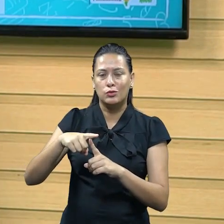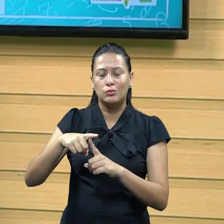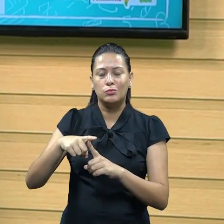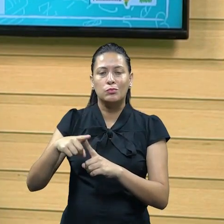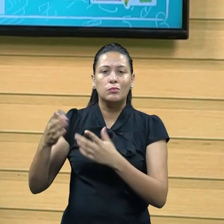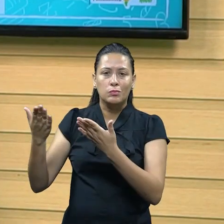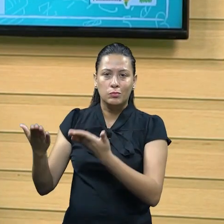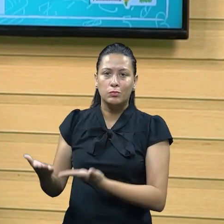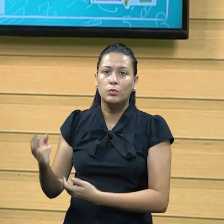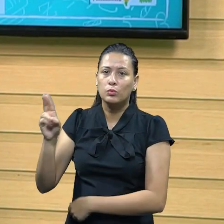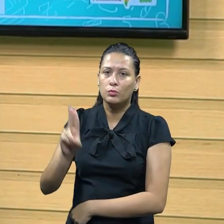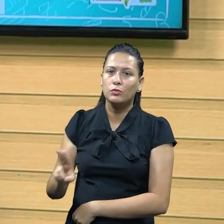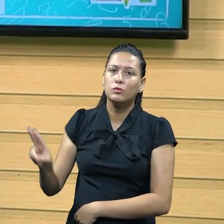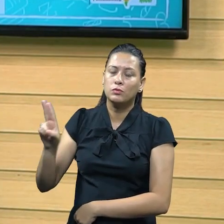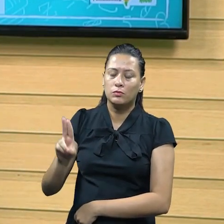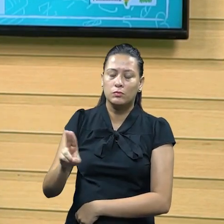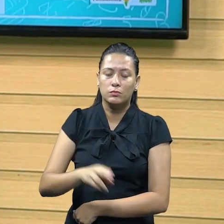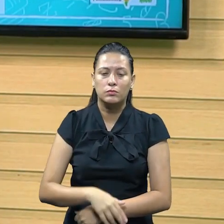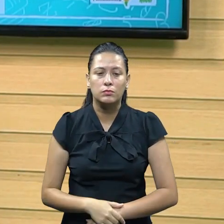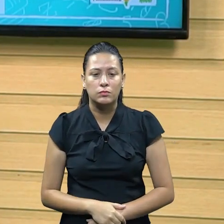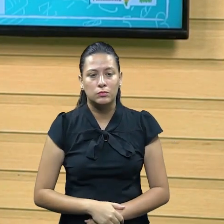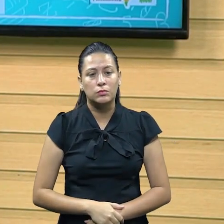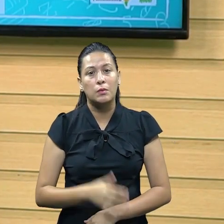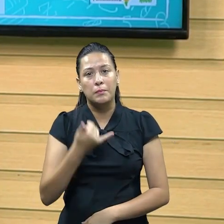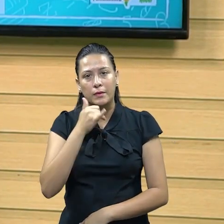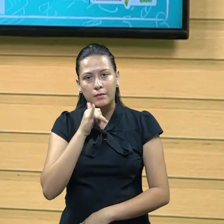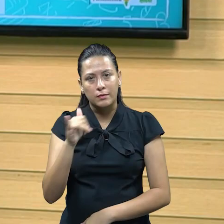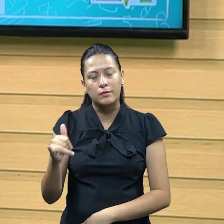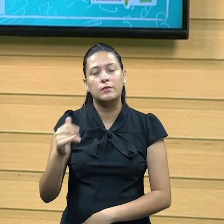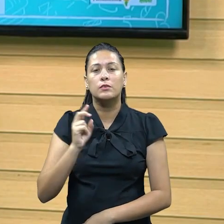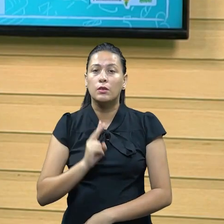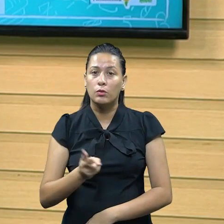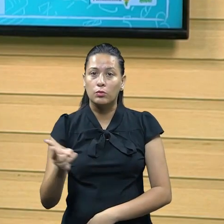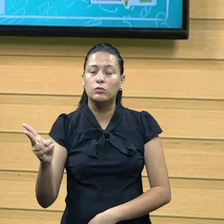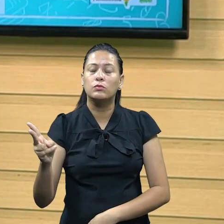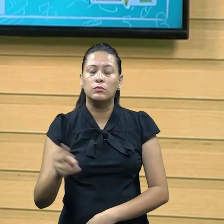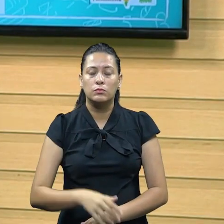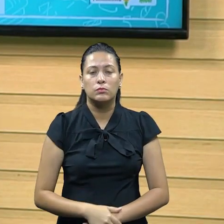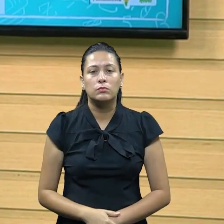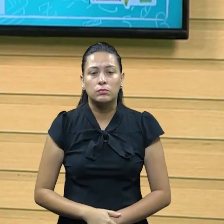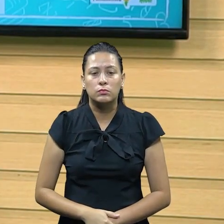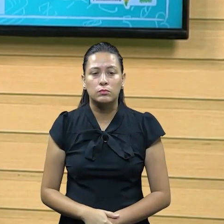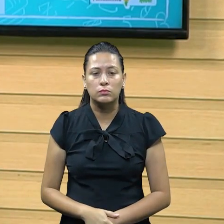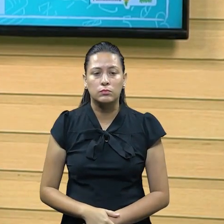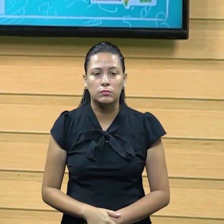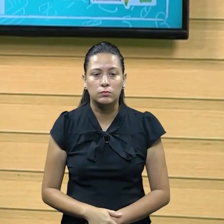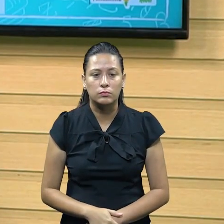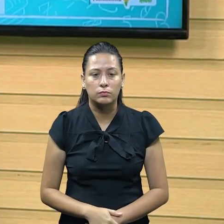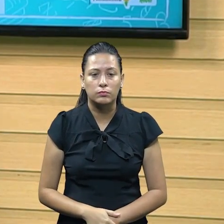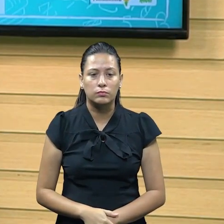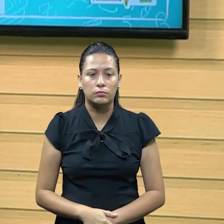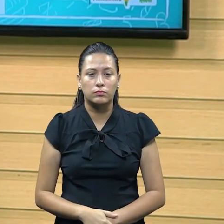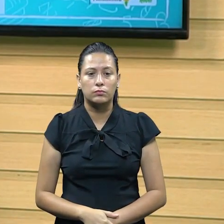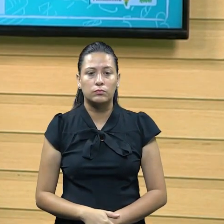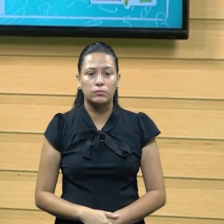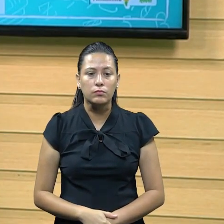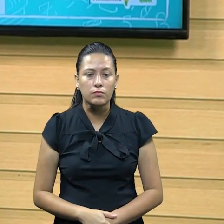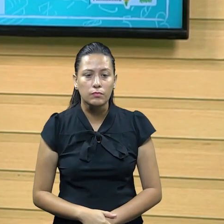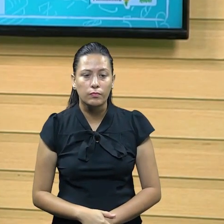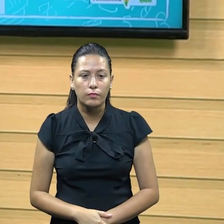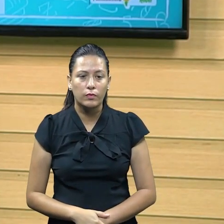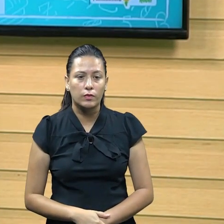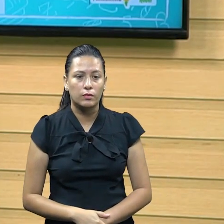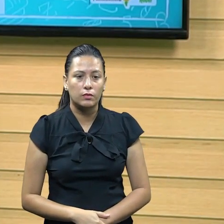numa eventual queda de energia, eu continue com energia em determinado ponto, porque em algum momento